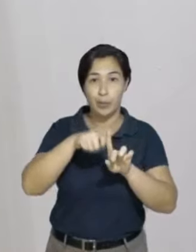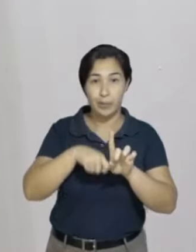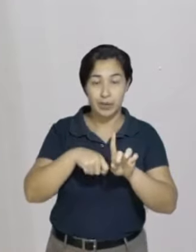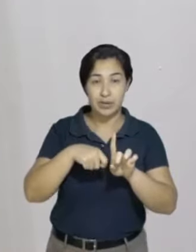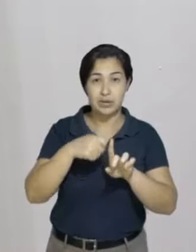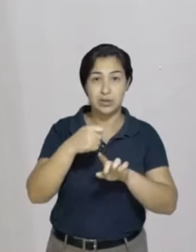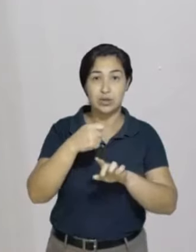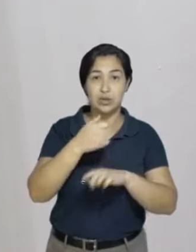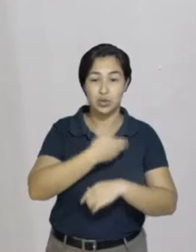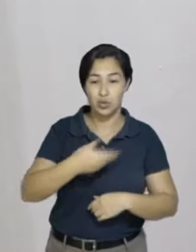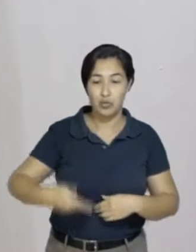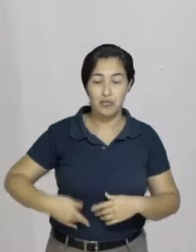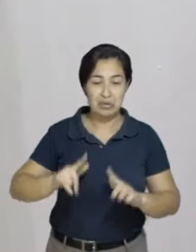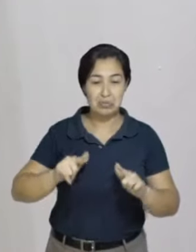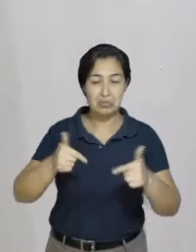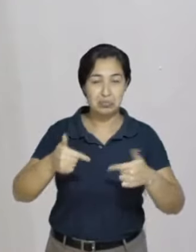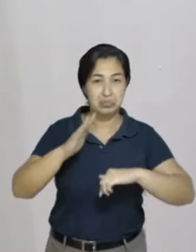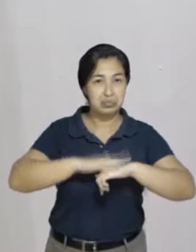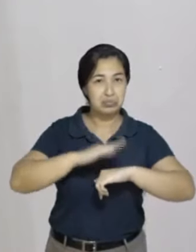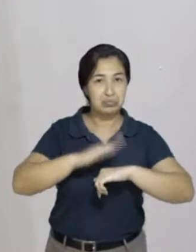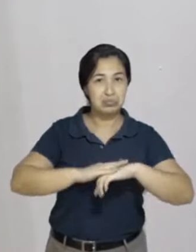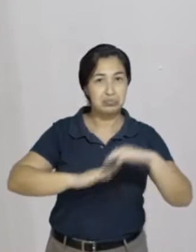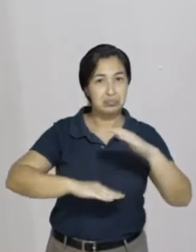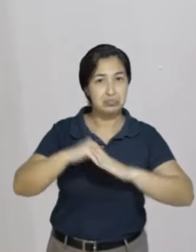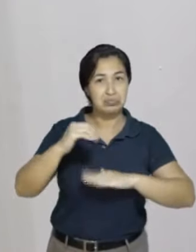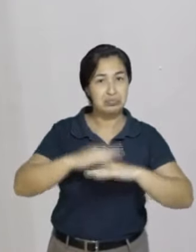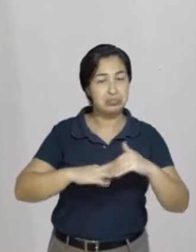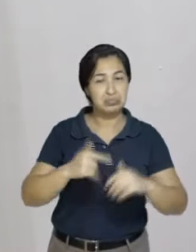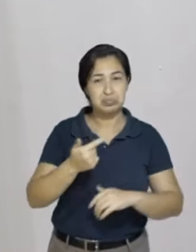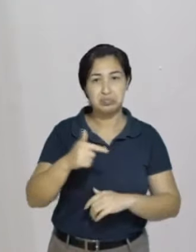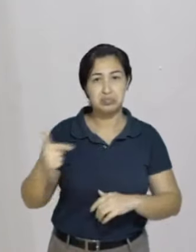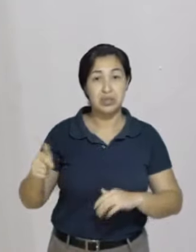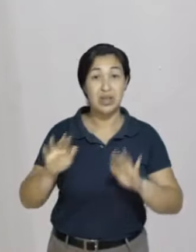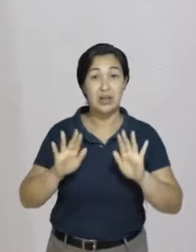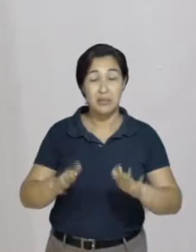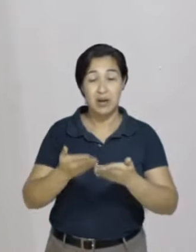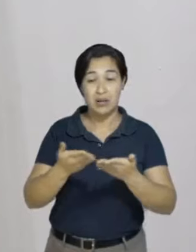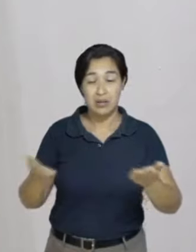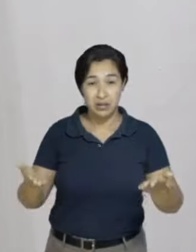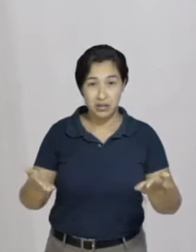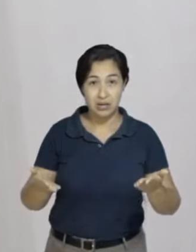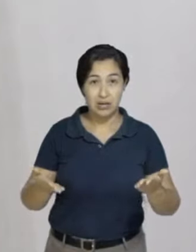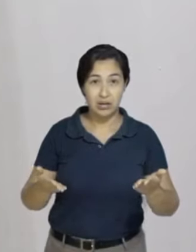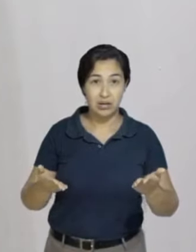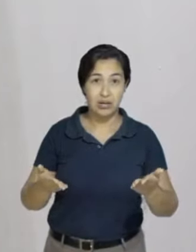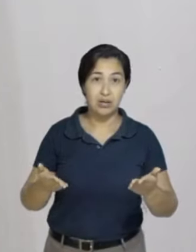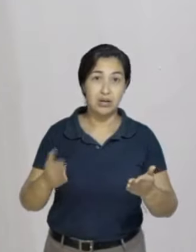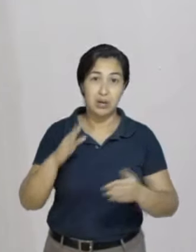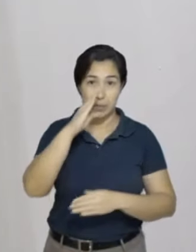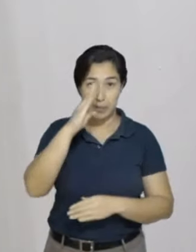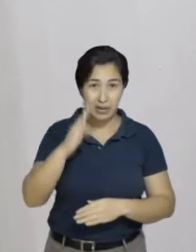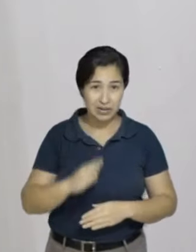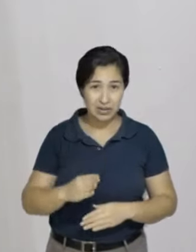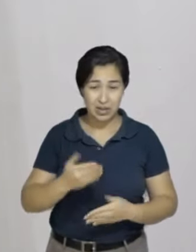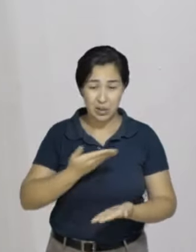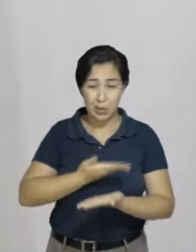uma ação sequer mas o suado dinheiro brasileiro vai para fora do país através do